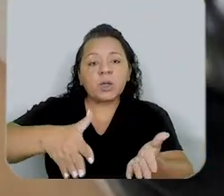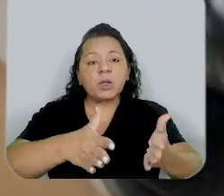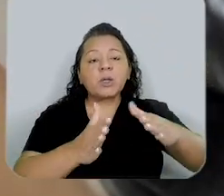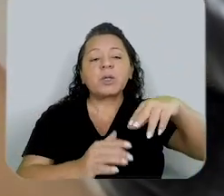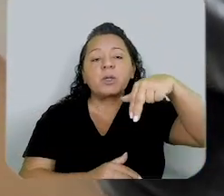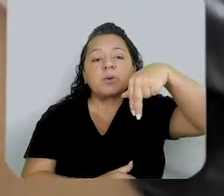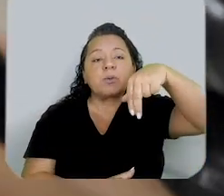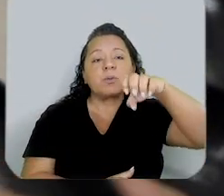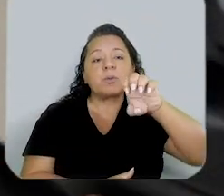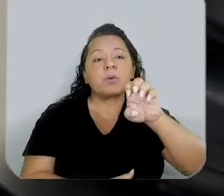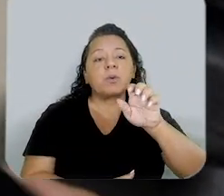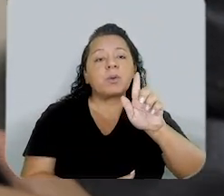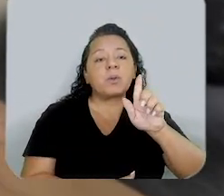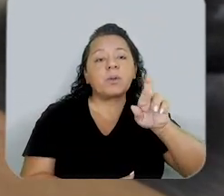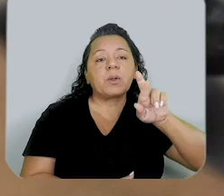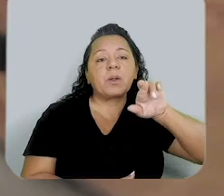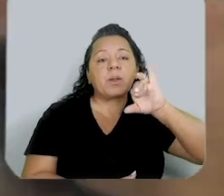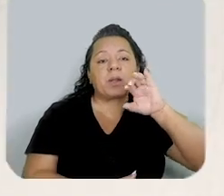região,